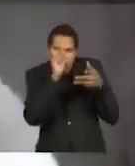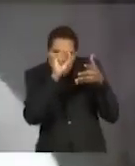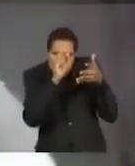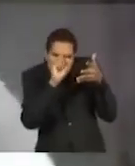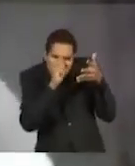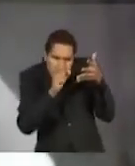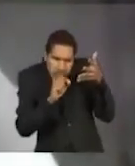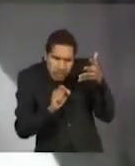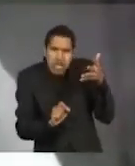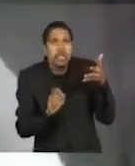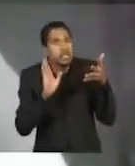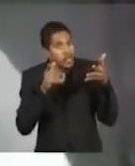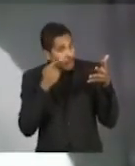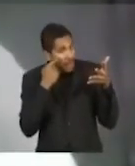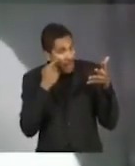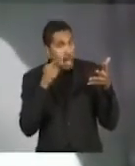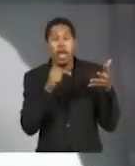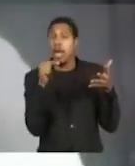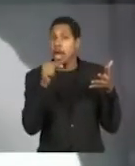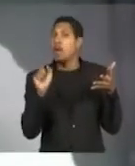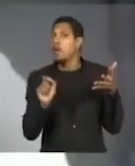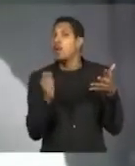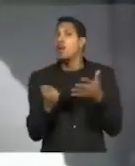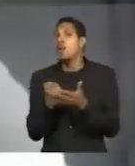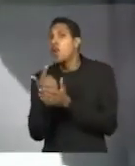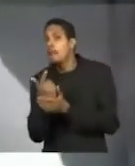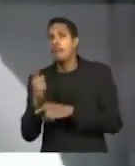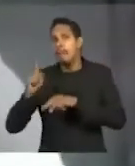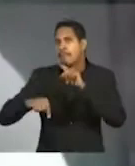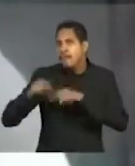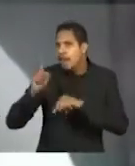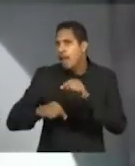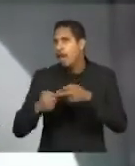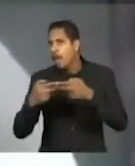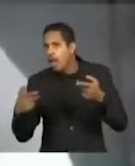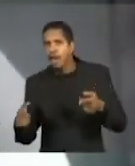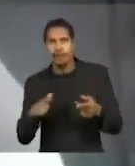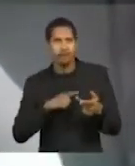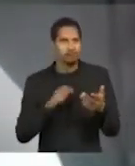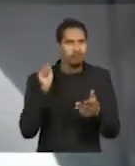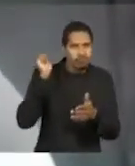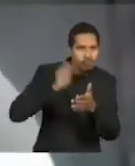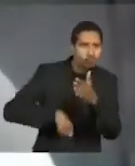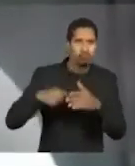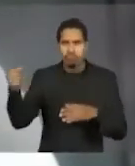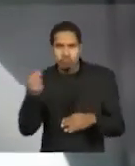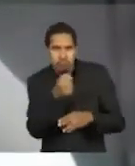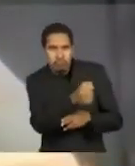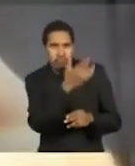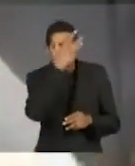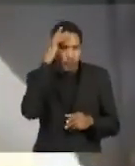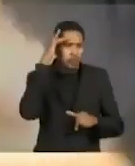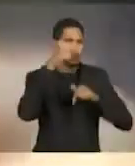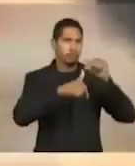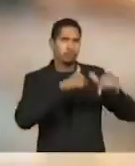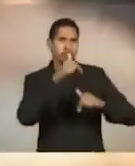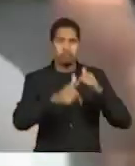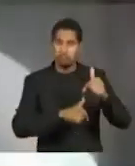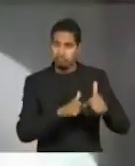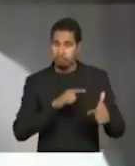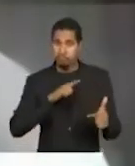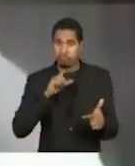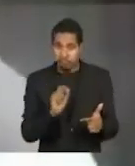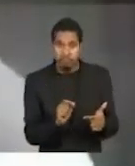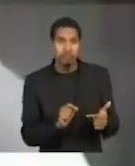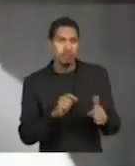do meu mandato, as compras de equipamentos, a contratação de pessoal, a